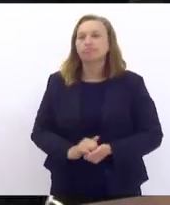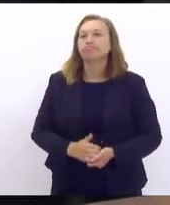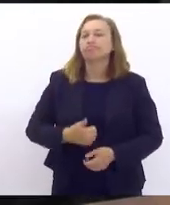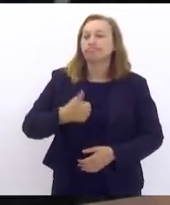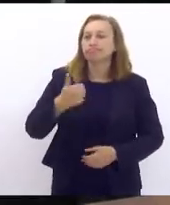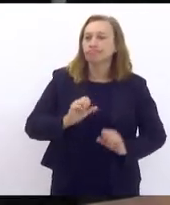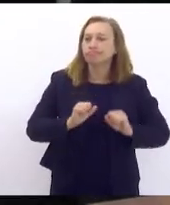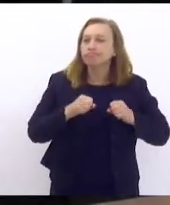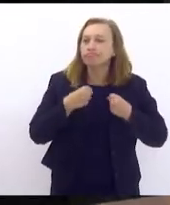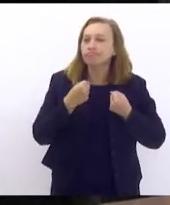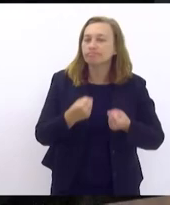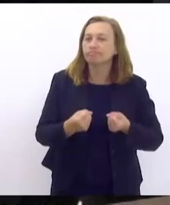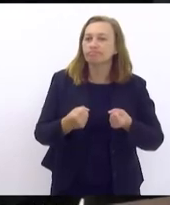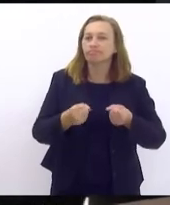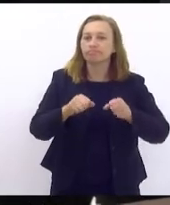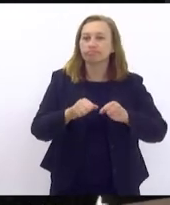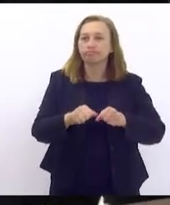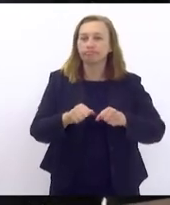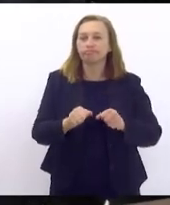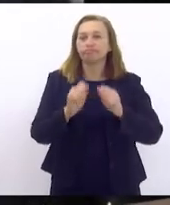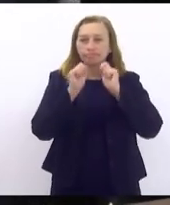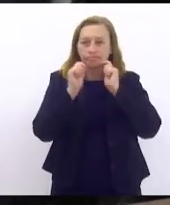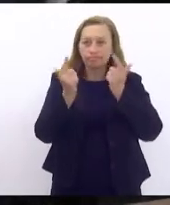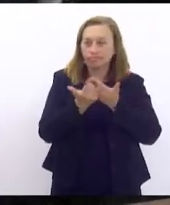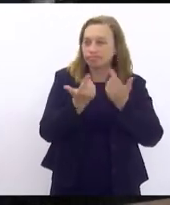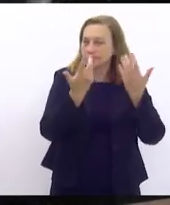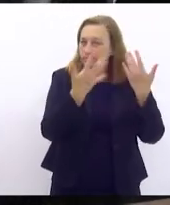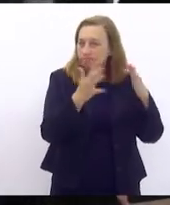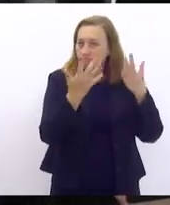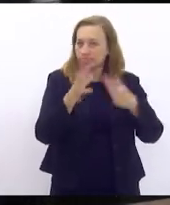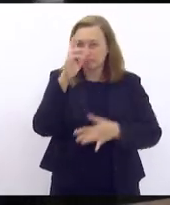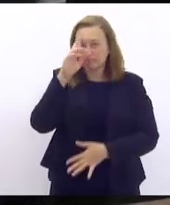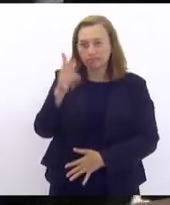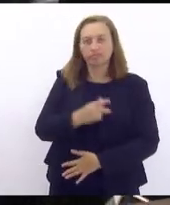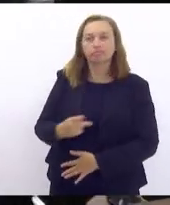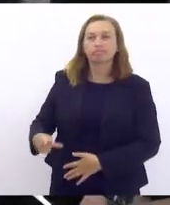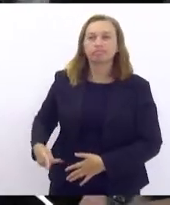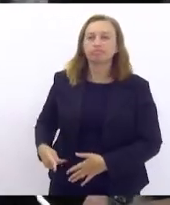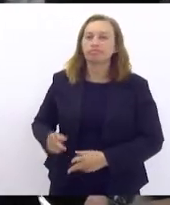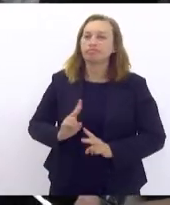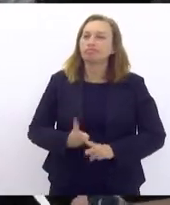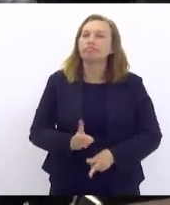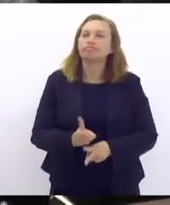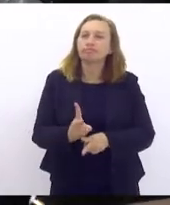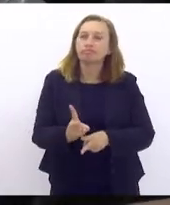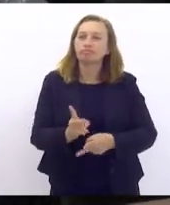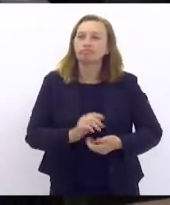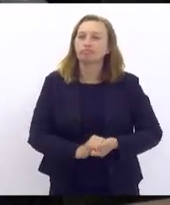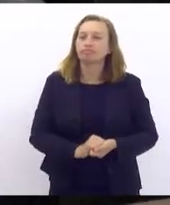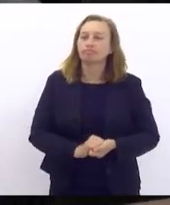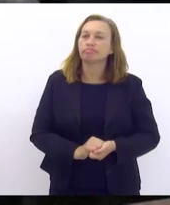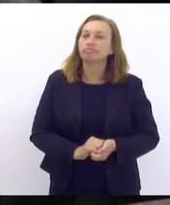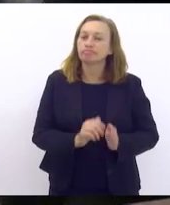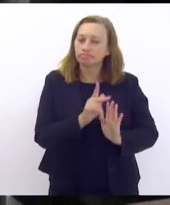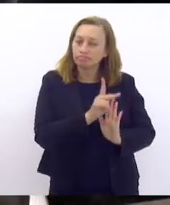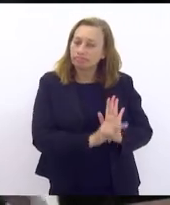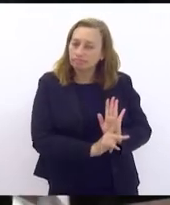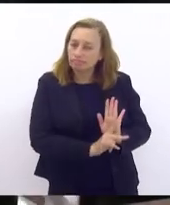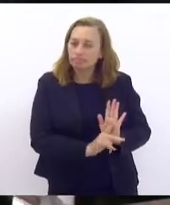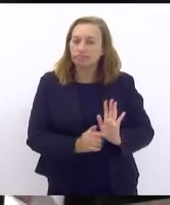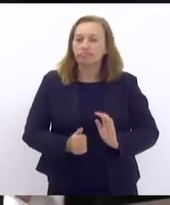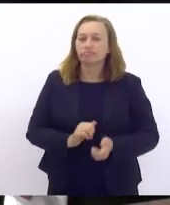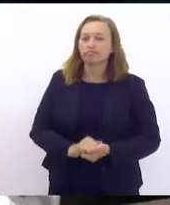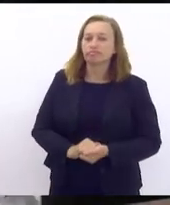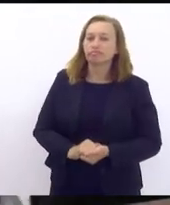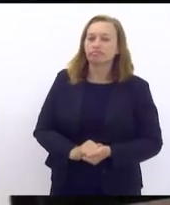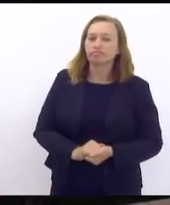o esforço da Assembleia Legislativa é parabenizar a Vossa Excelência por dar continuidade a esse projeto que